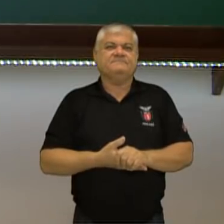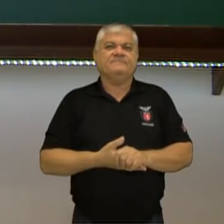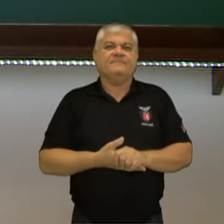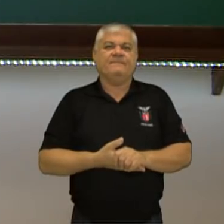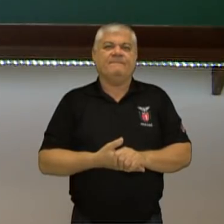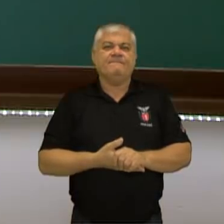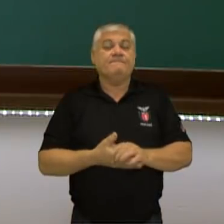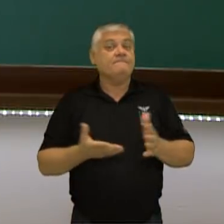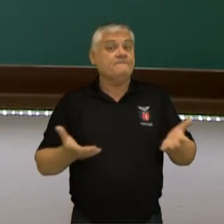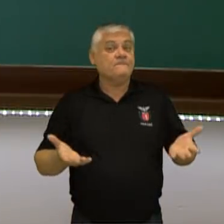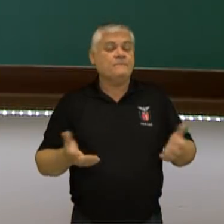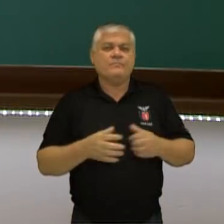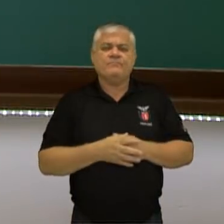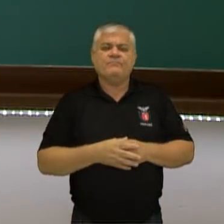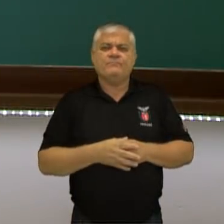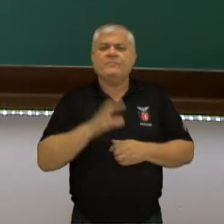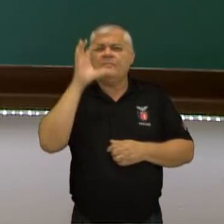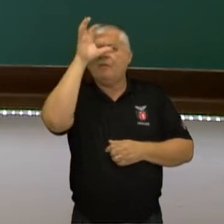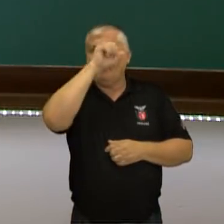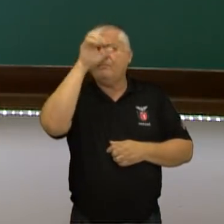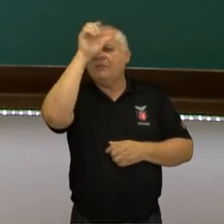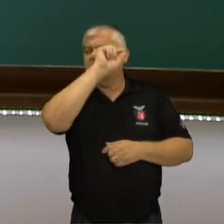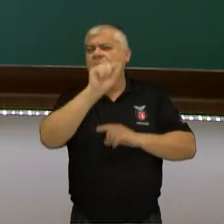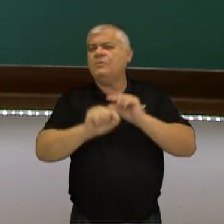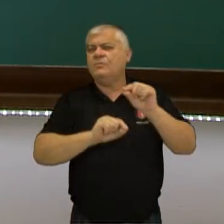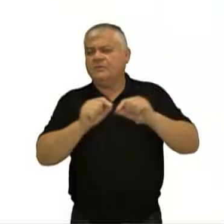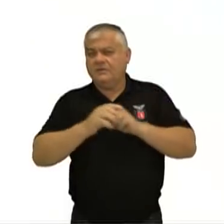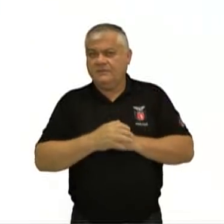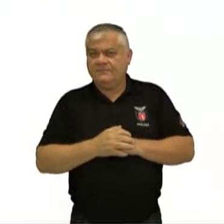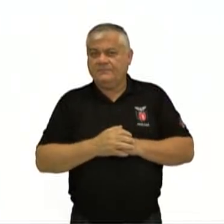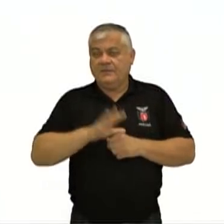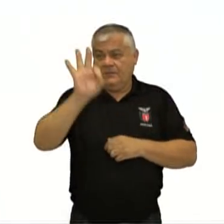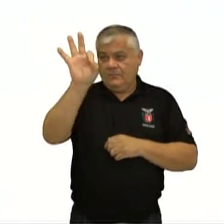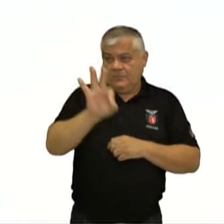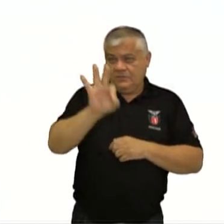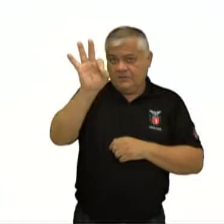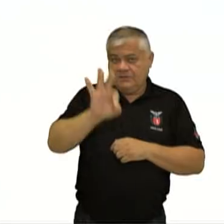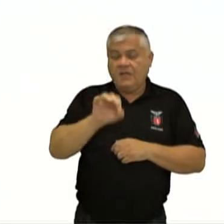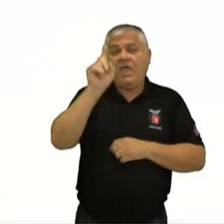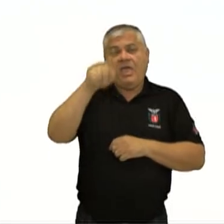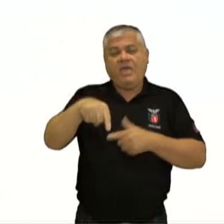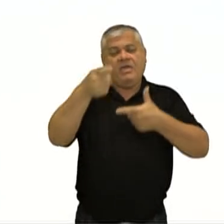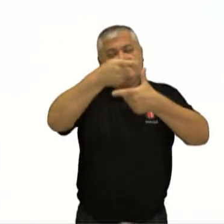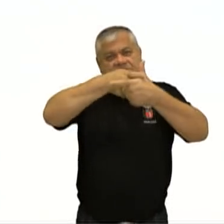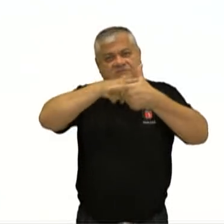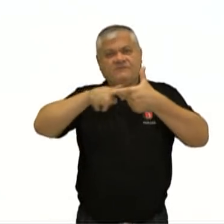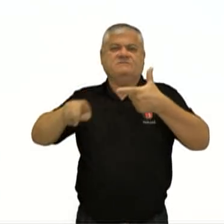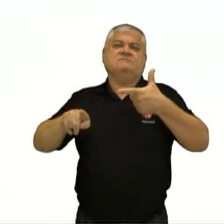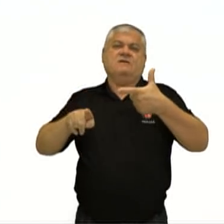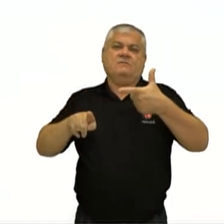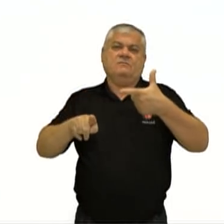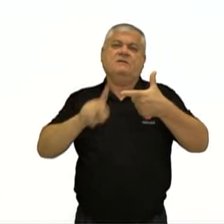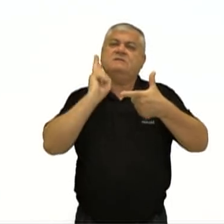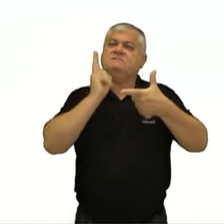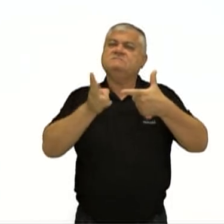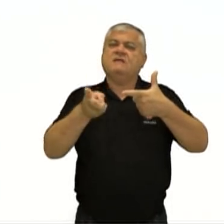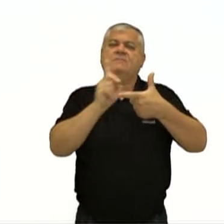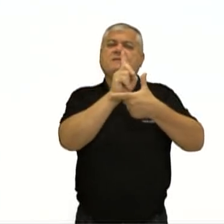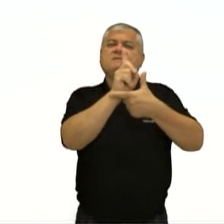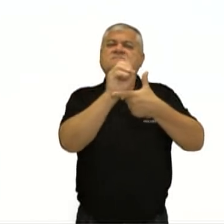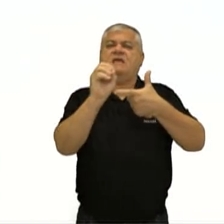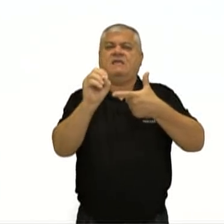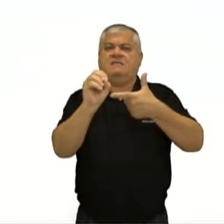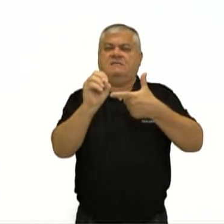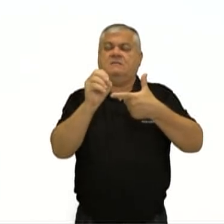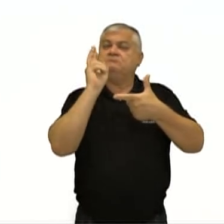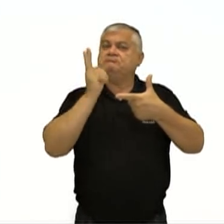Então tá aí. O que nós vimos nessa aula? Que a porcentagem é a fração de uma quantidade, com denominador 100.